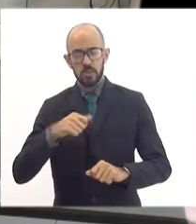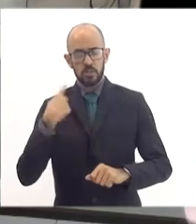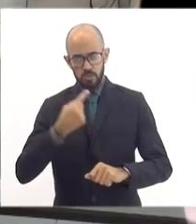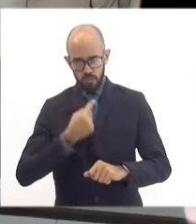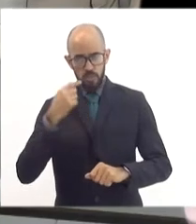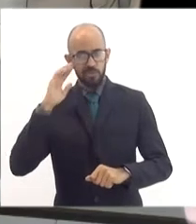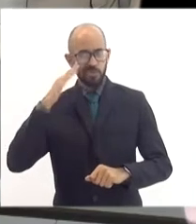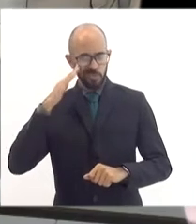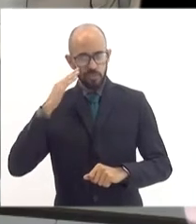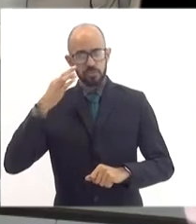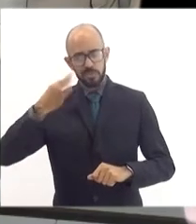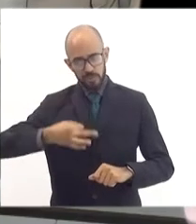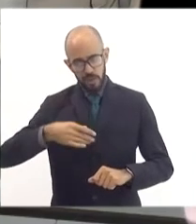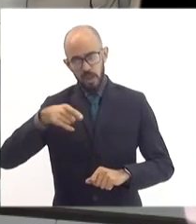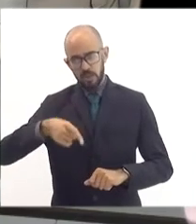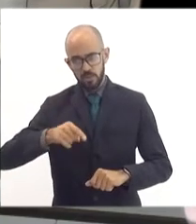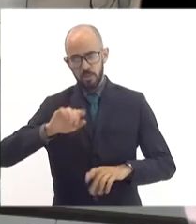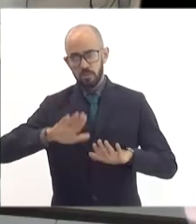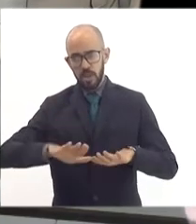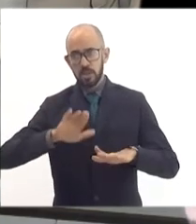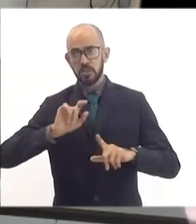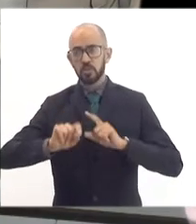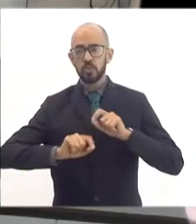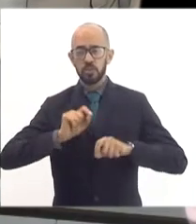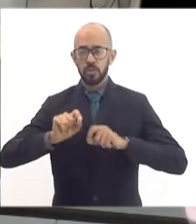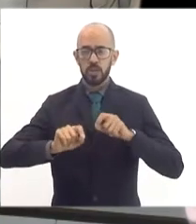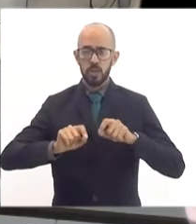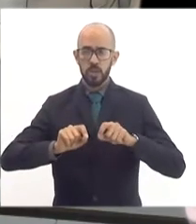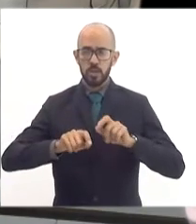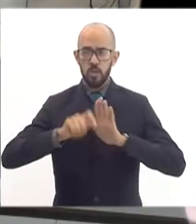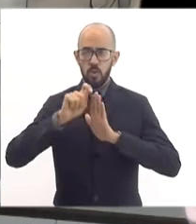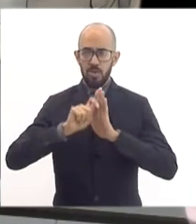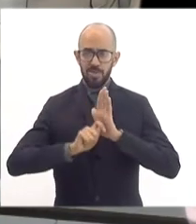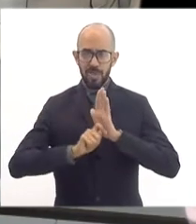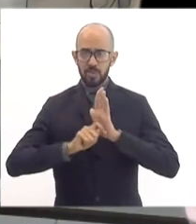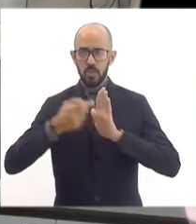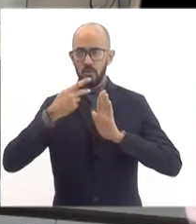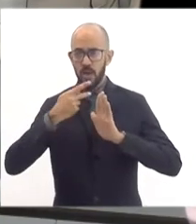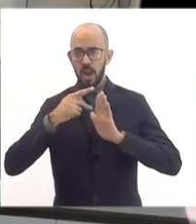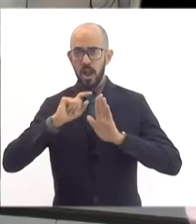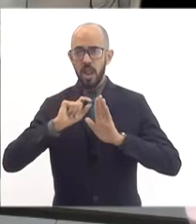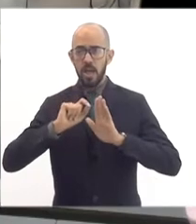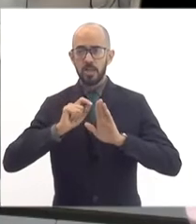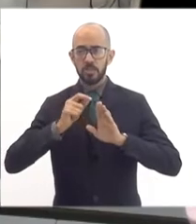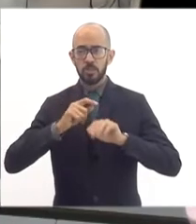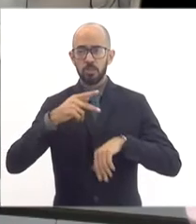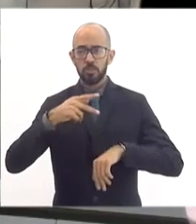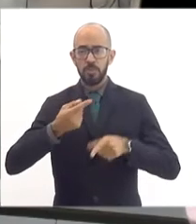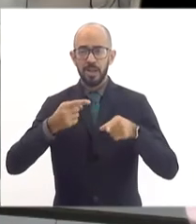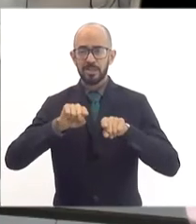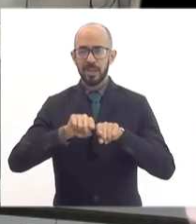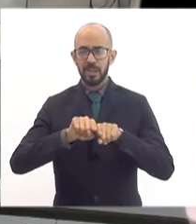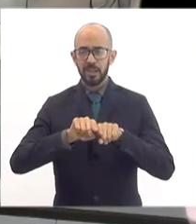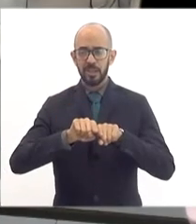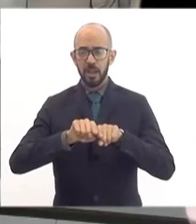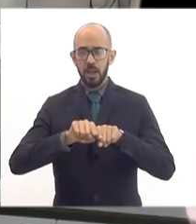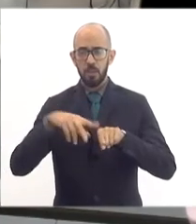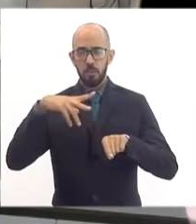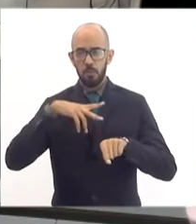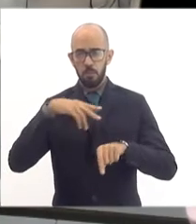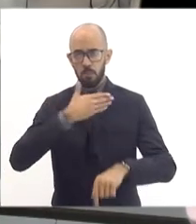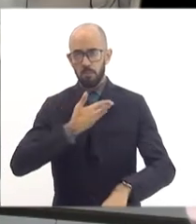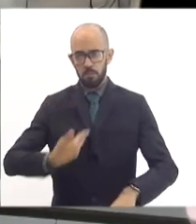complementar, na área de desenvolvimento, mas o texto fala de parcerias público-privadas, né,